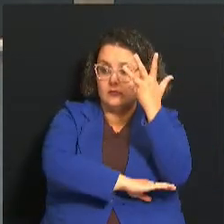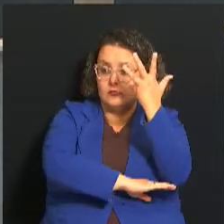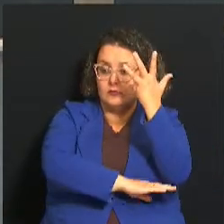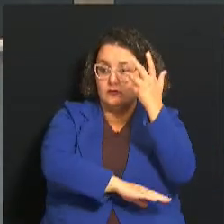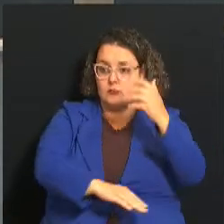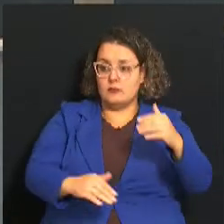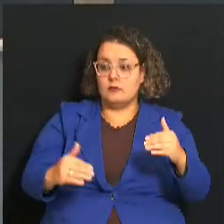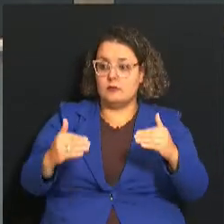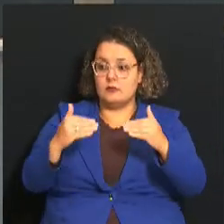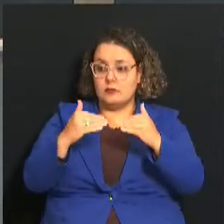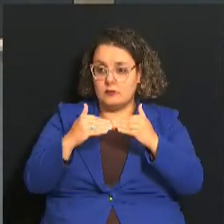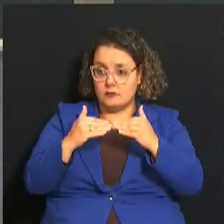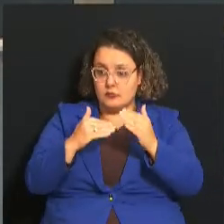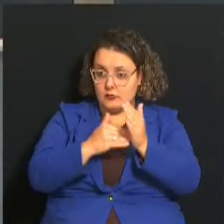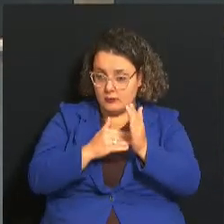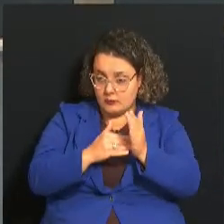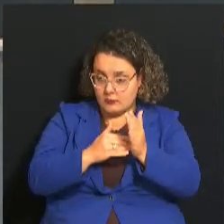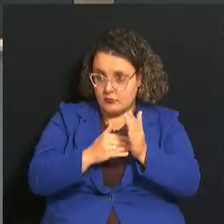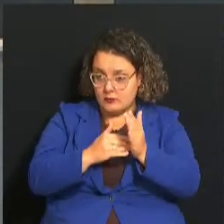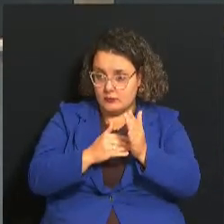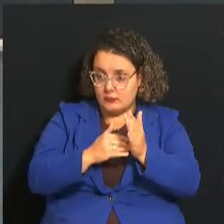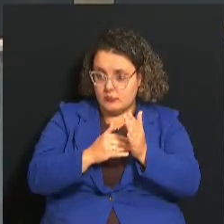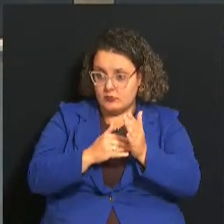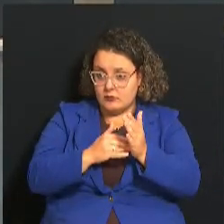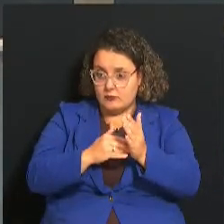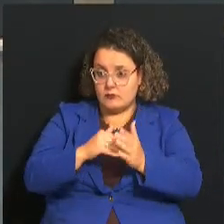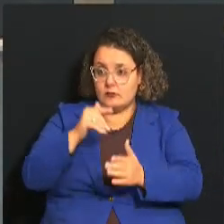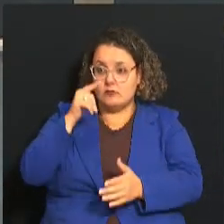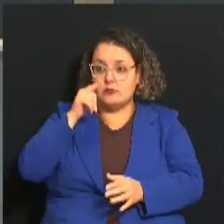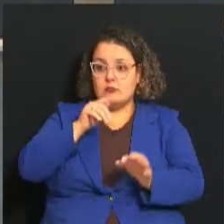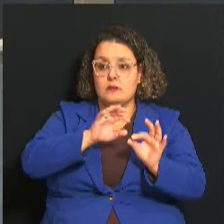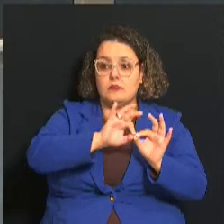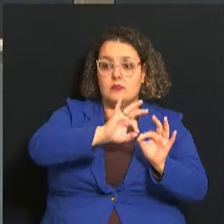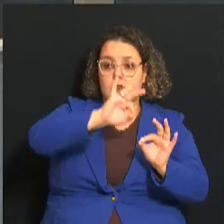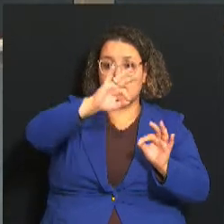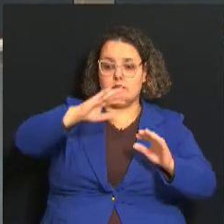vejam bem o termo, até atingir a altura do peito.